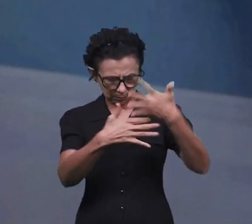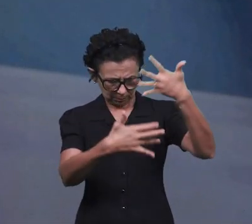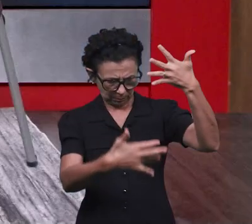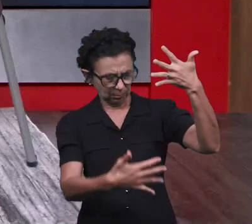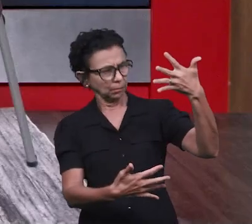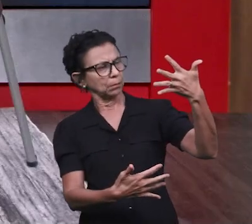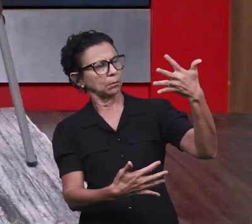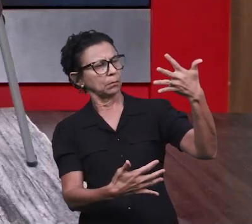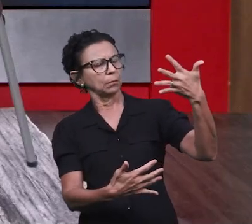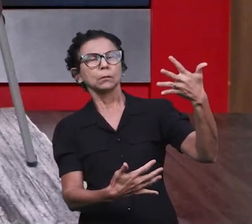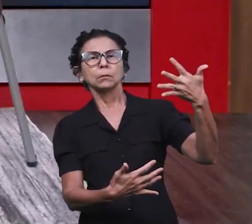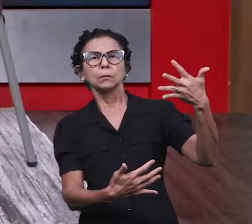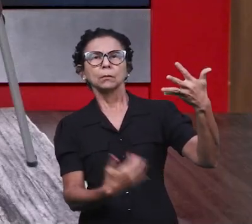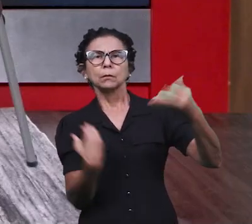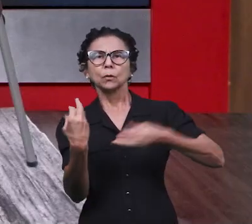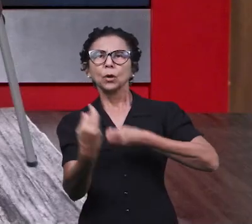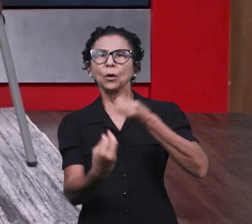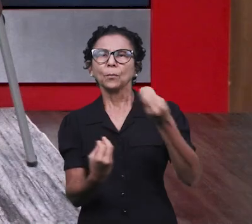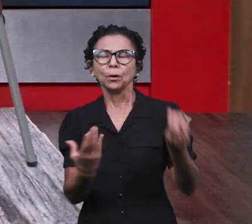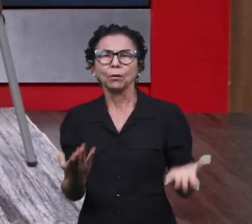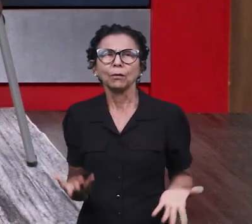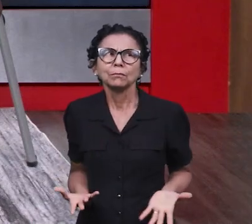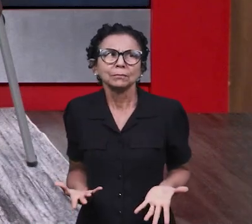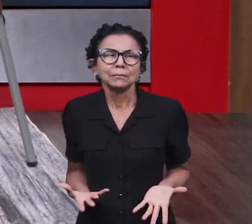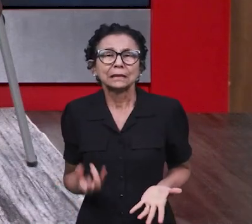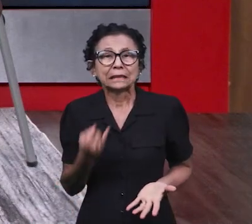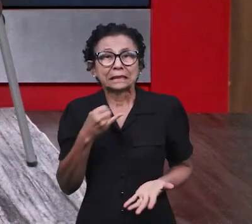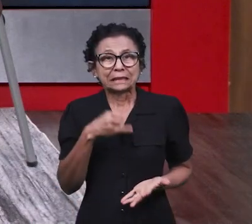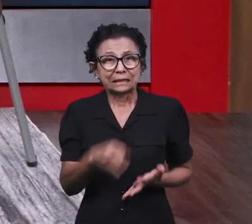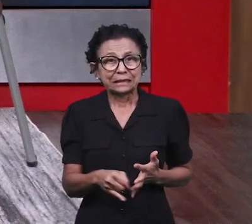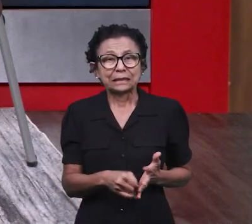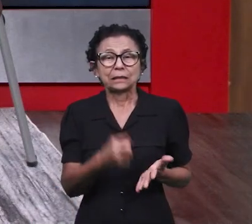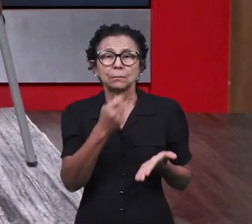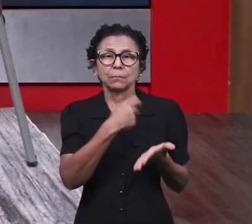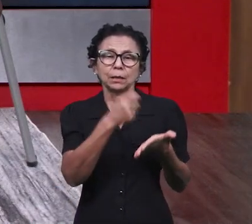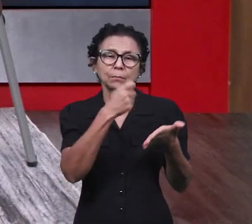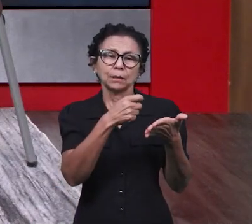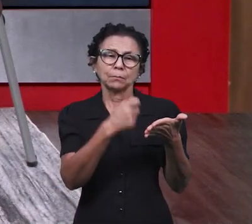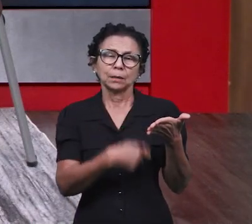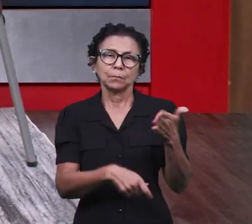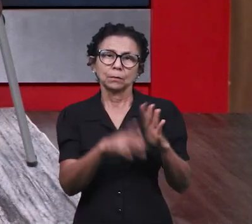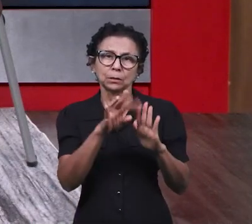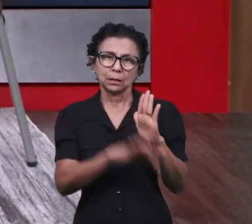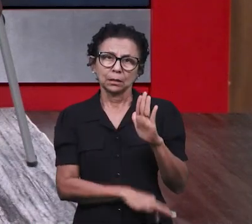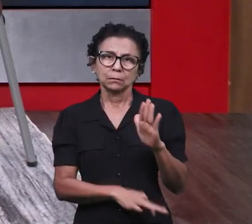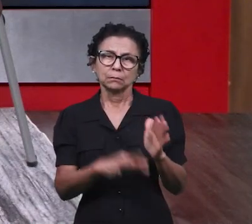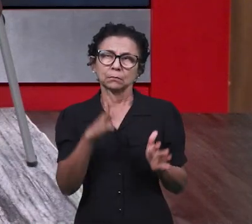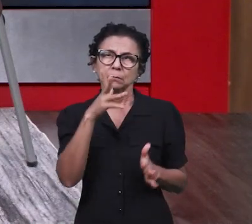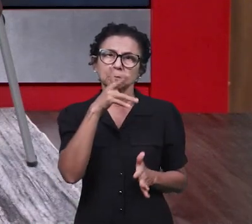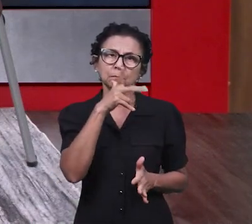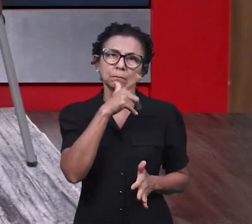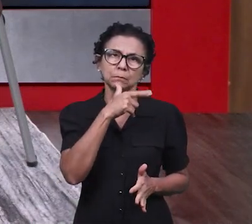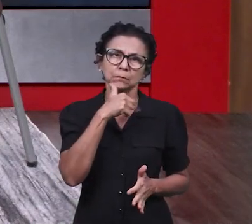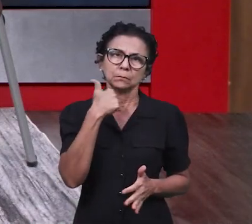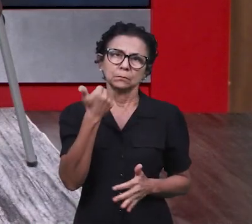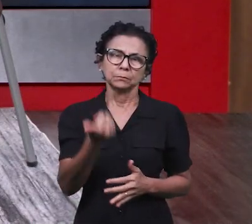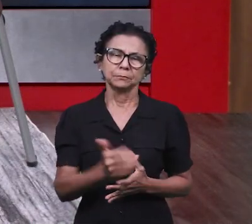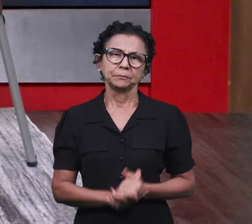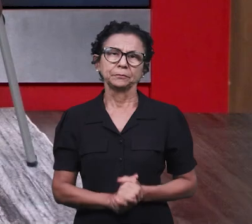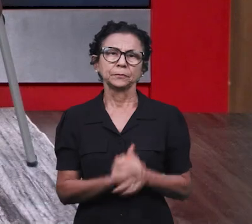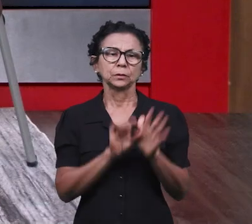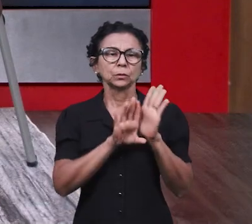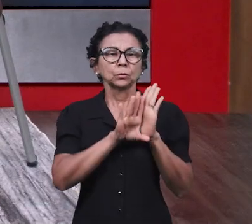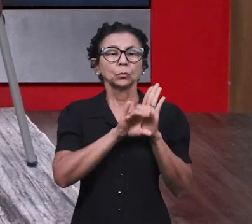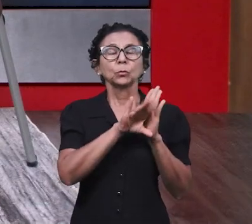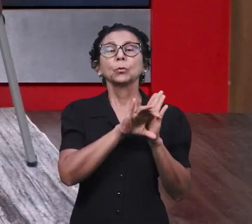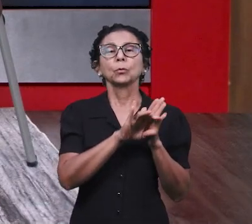fazer isso de forma textual ficaria muito lento. Então, o que na verdade é feito? Como é que o Google, por exemplo, trabalha?